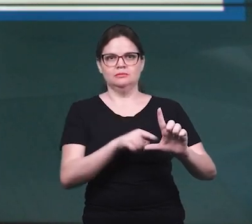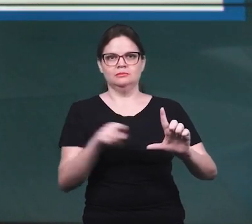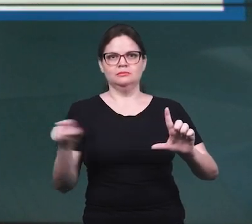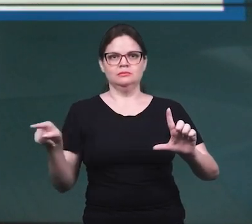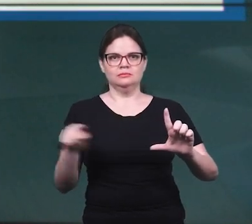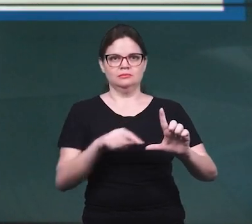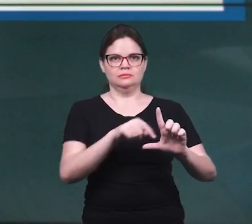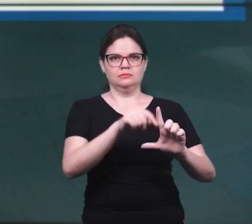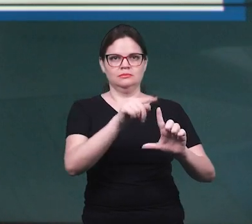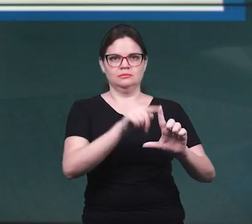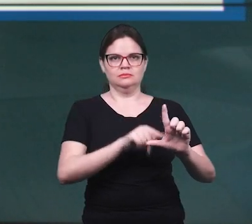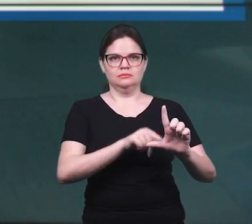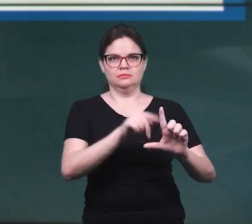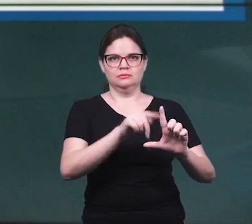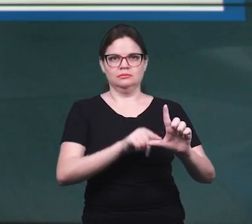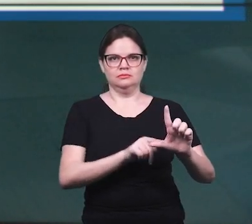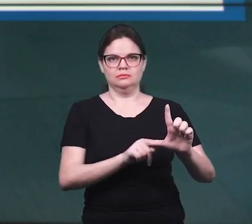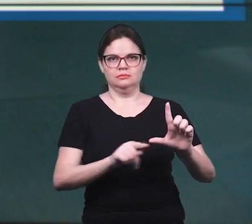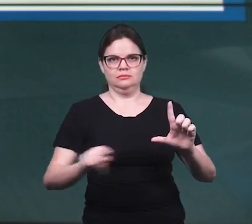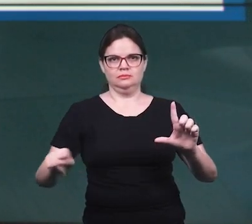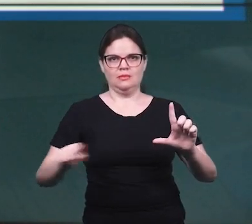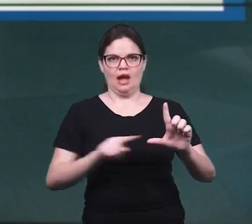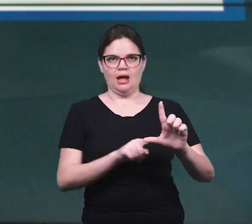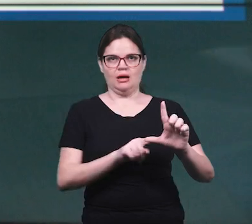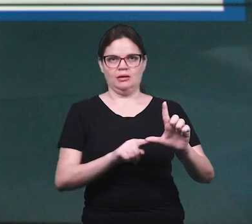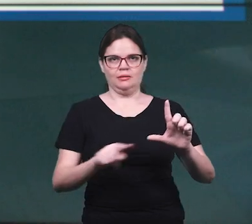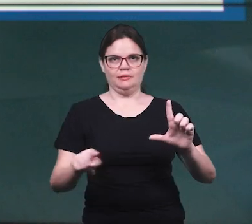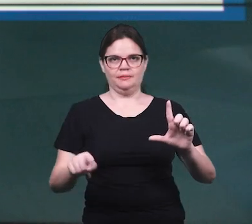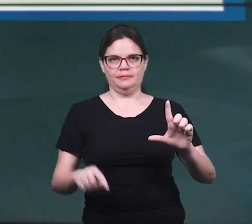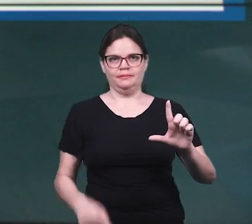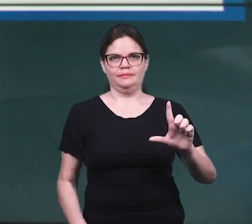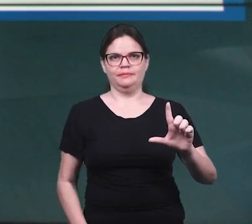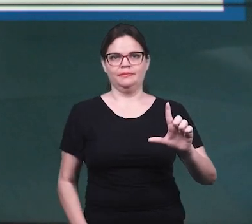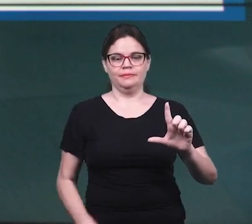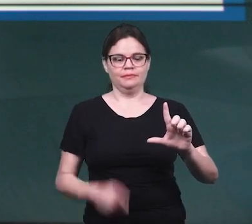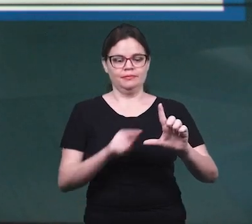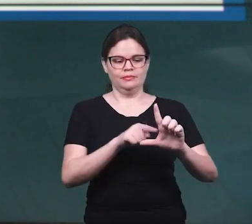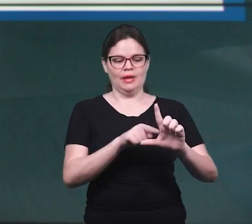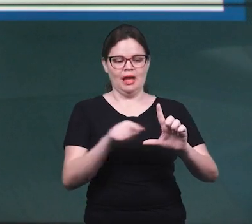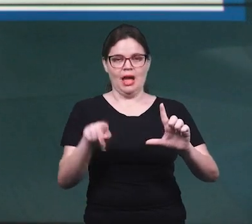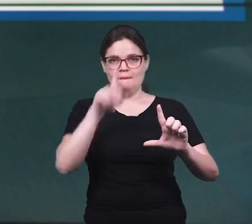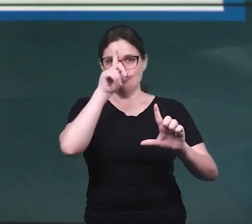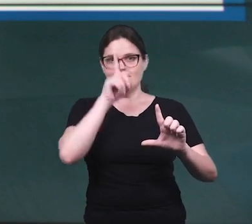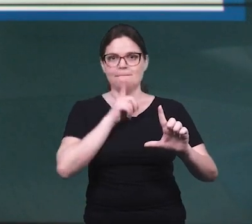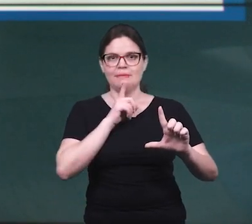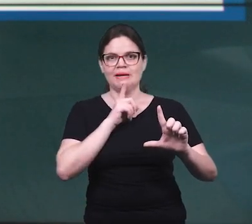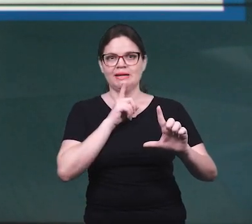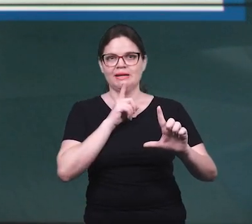representa todos os seus gastos